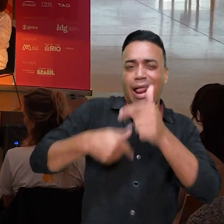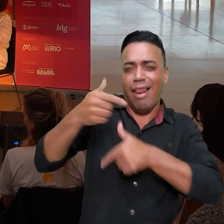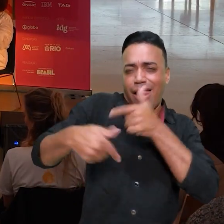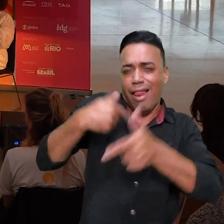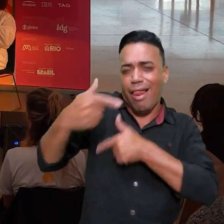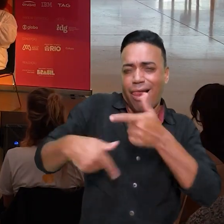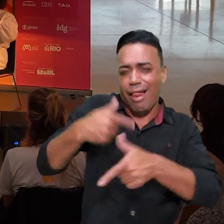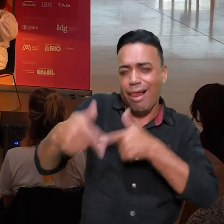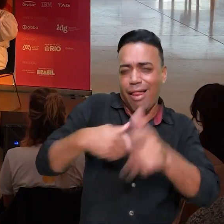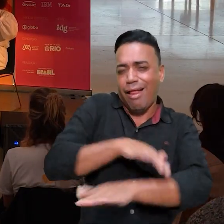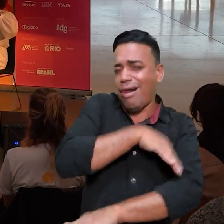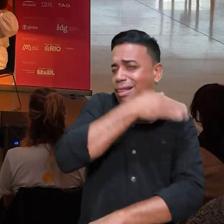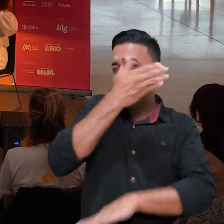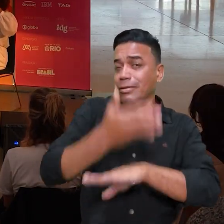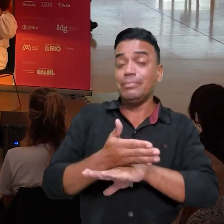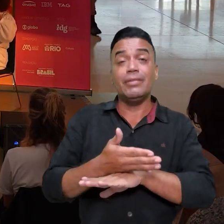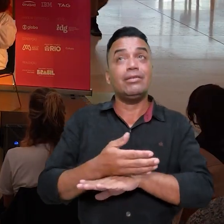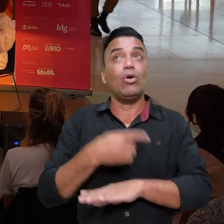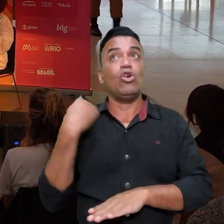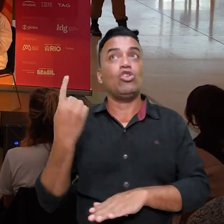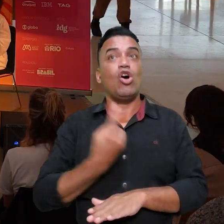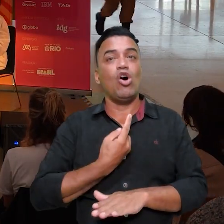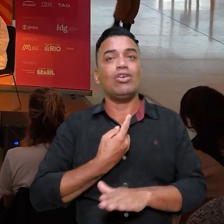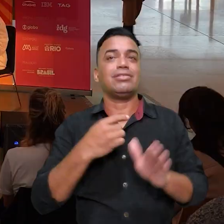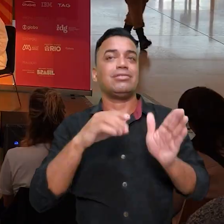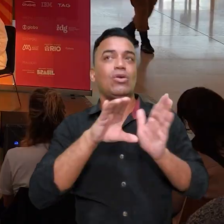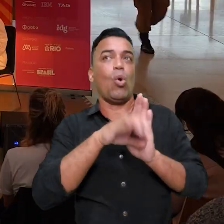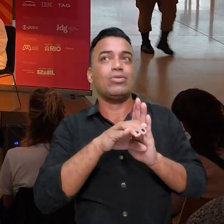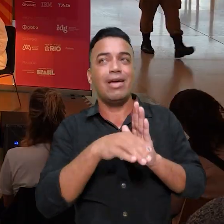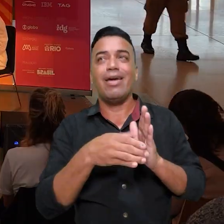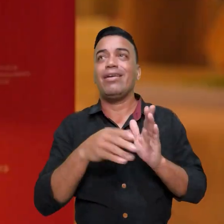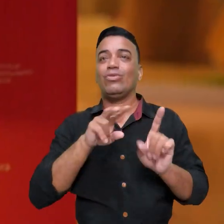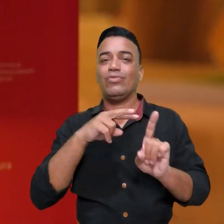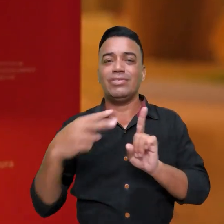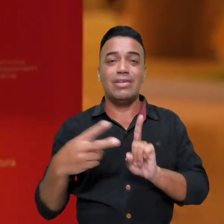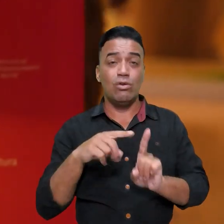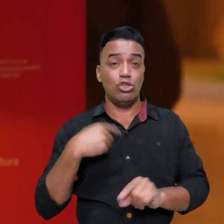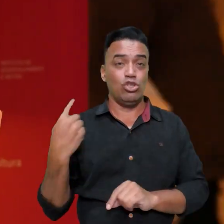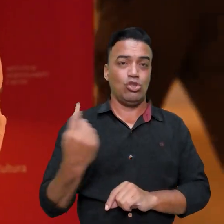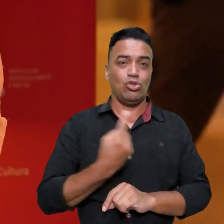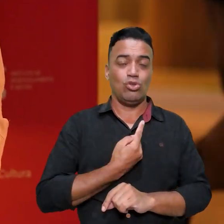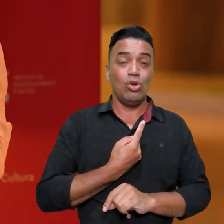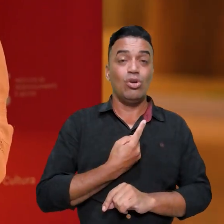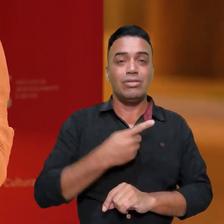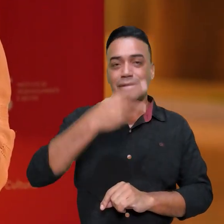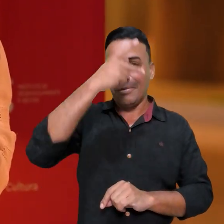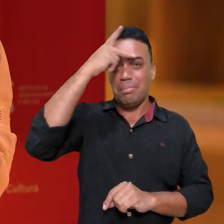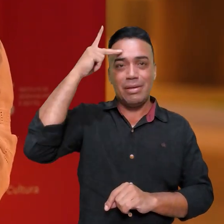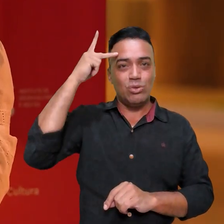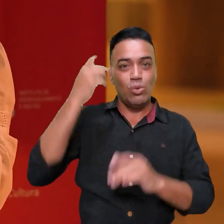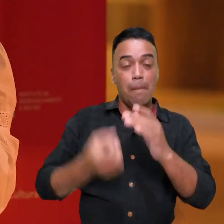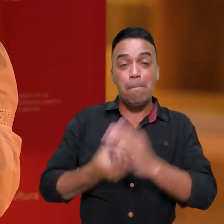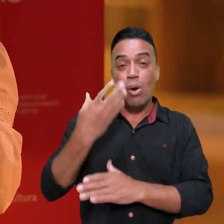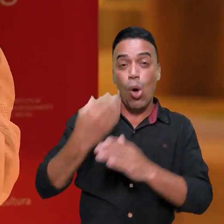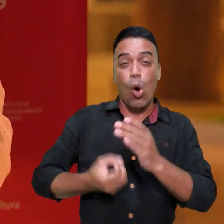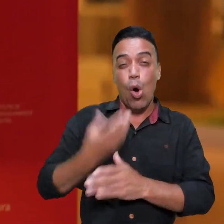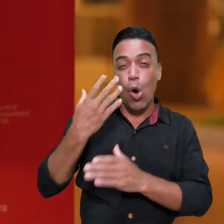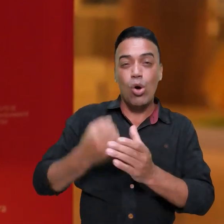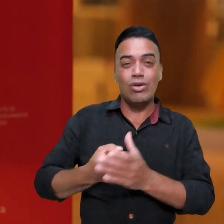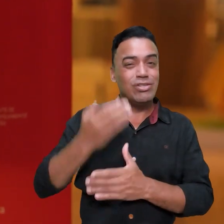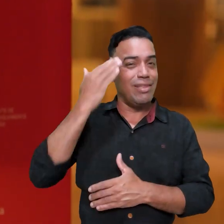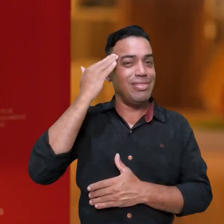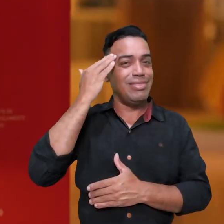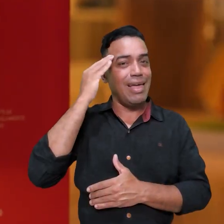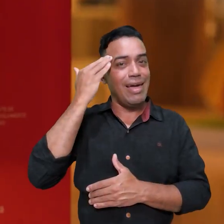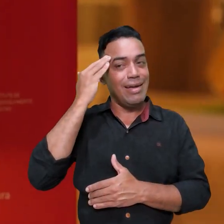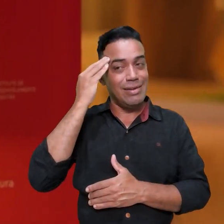muitas vezes o quanto a nossa concepção de nós mesmos, Bruna, é como pessoas produtivas. A gente só se entende